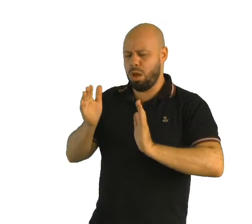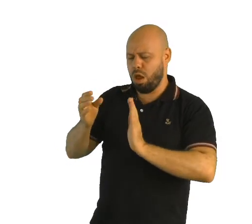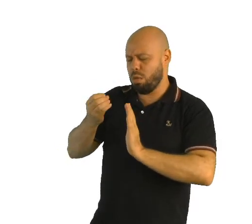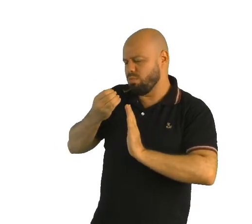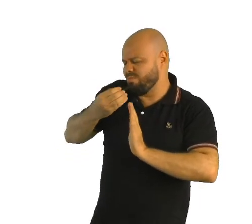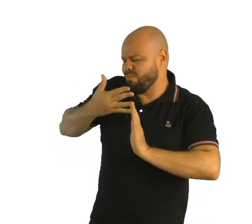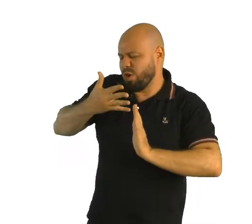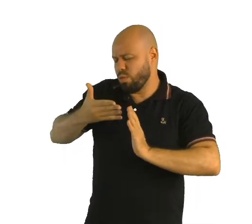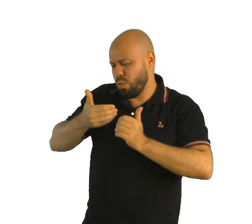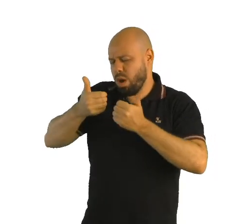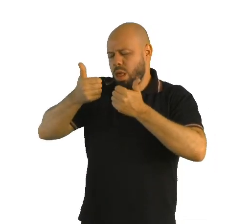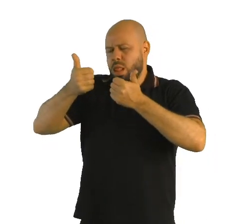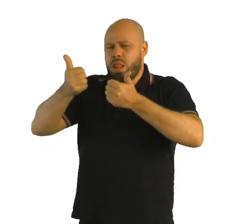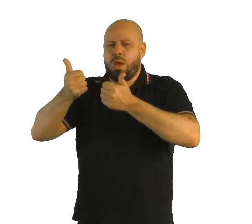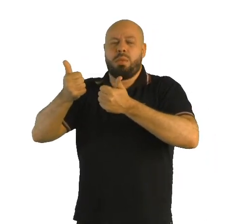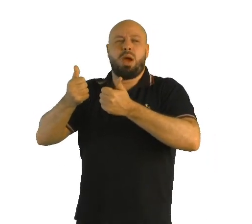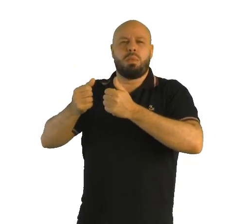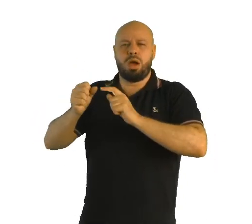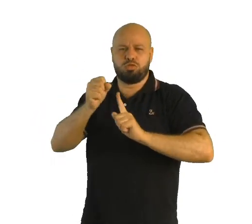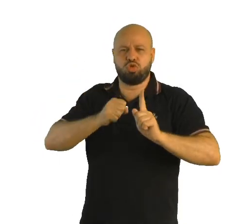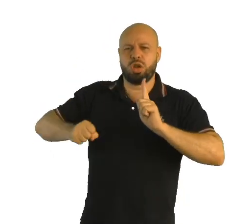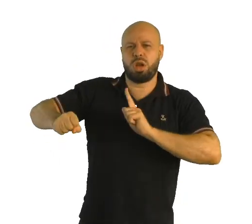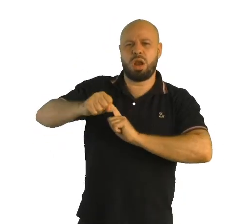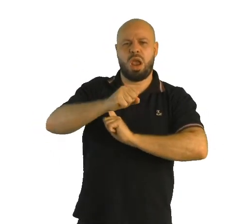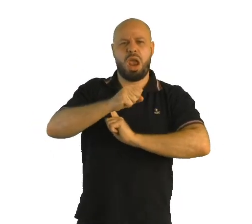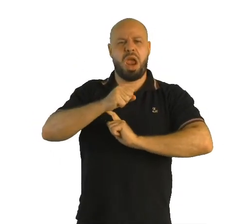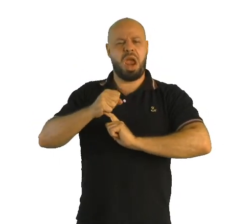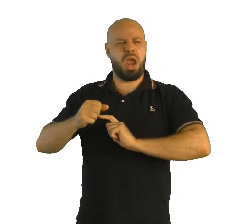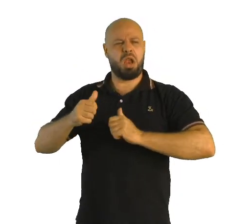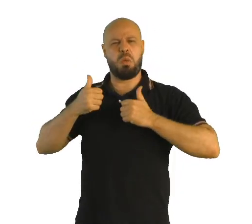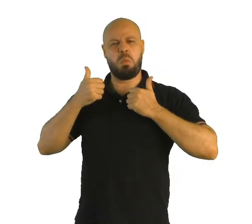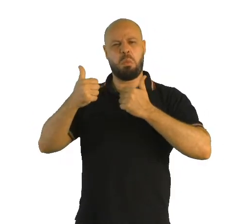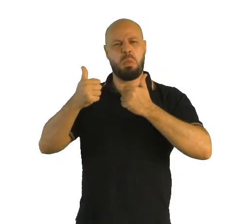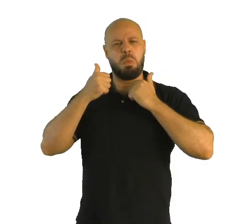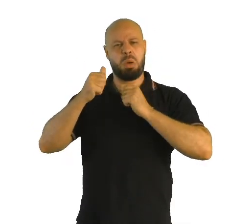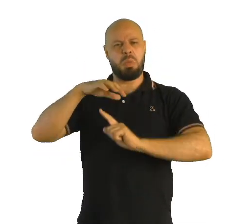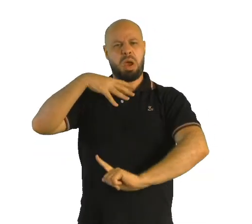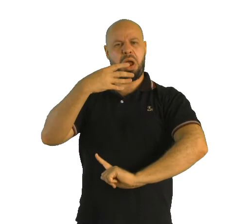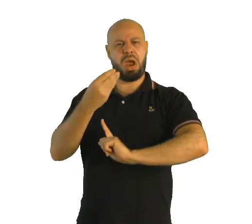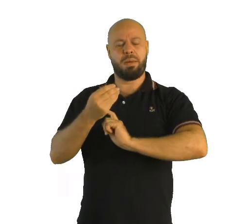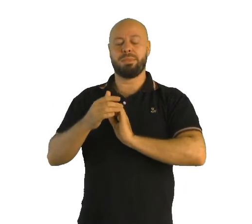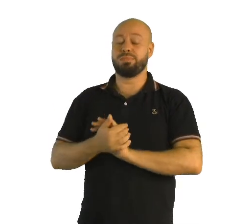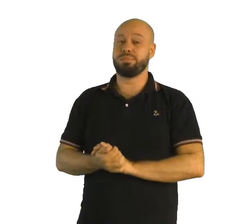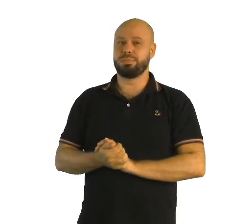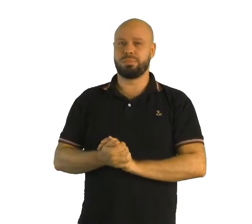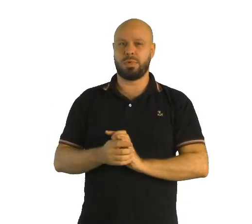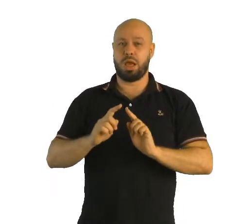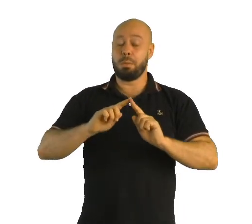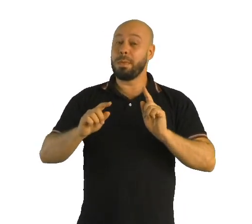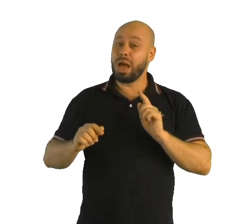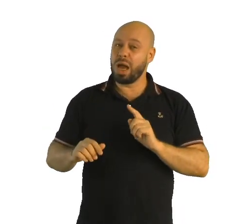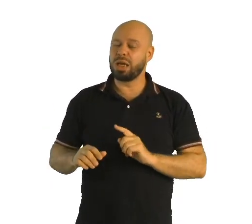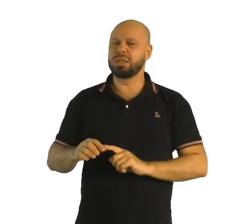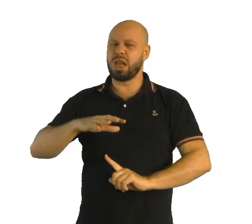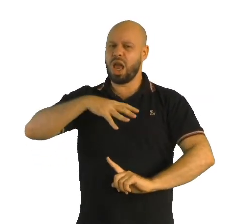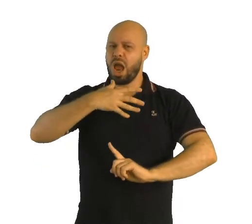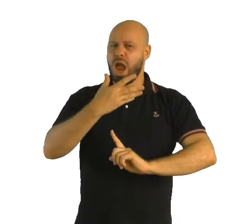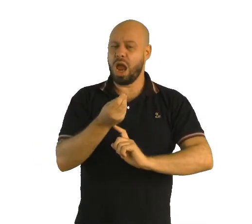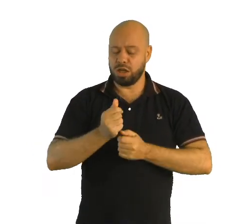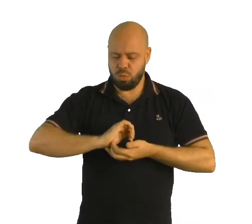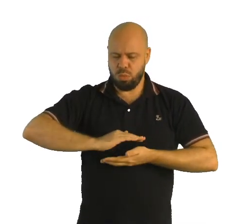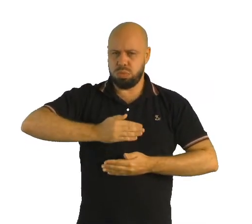que a sociedade estava no auge. Porém, gente, a arte renascentista, né, as